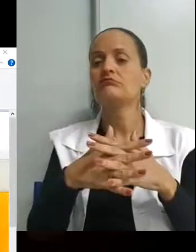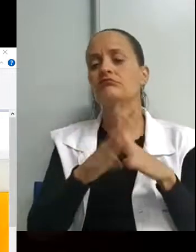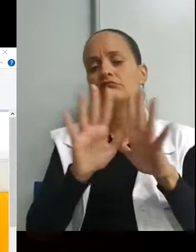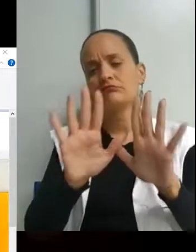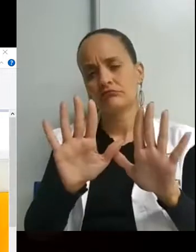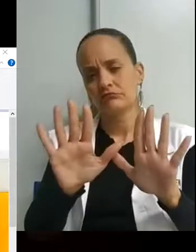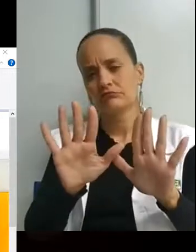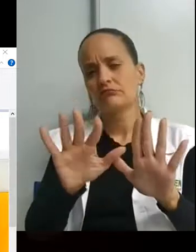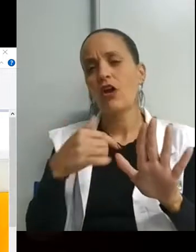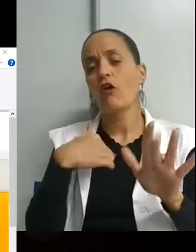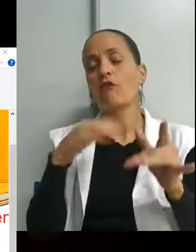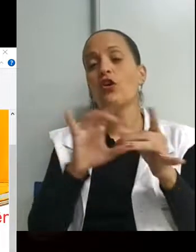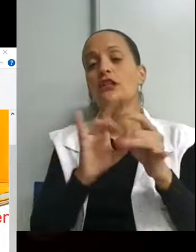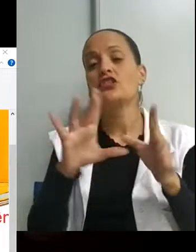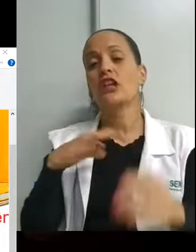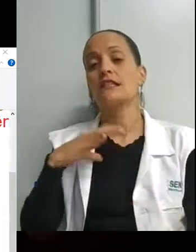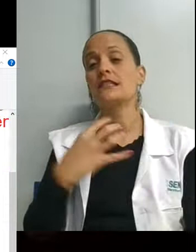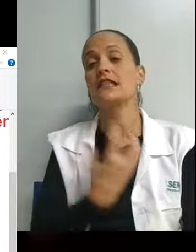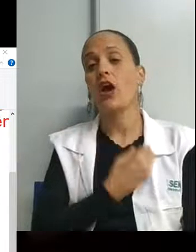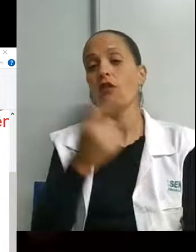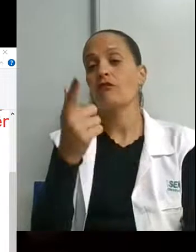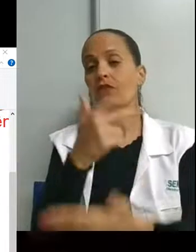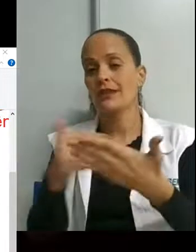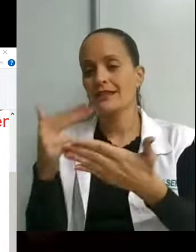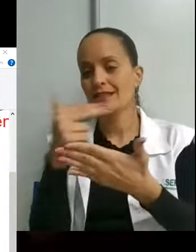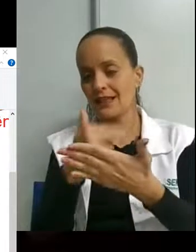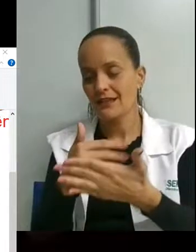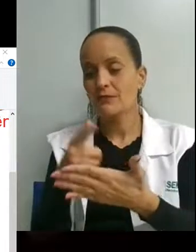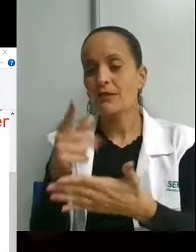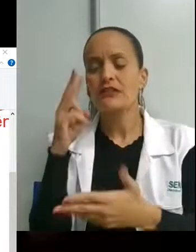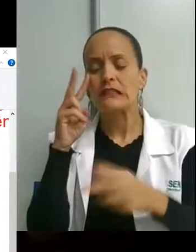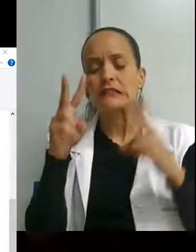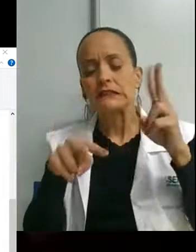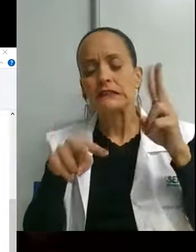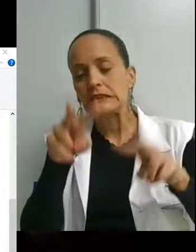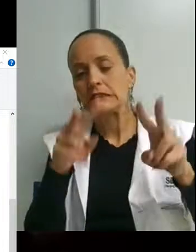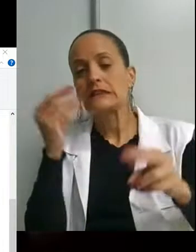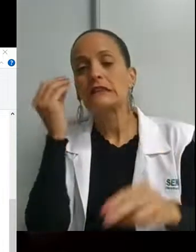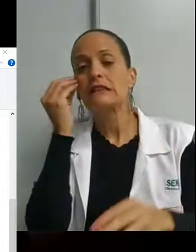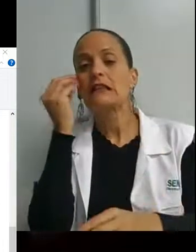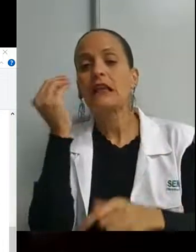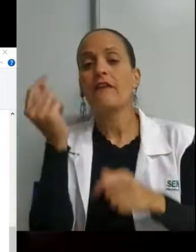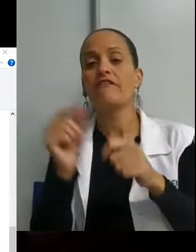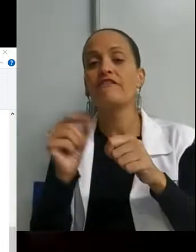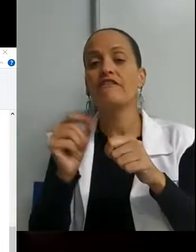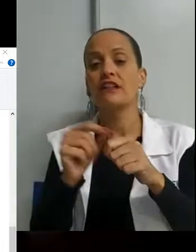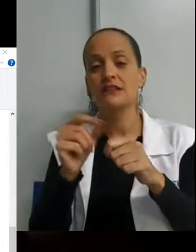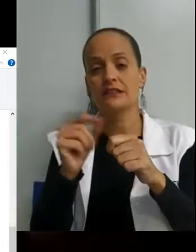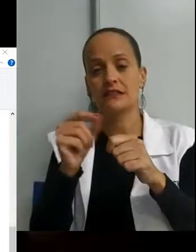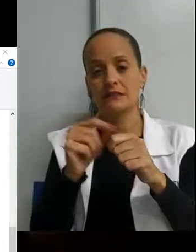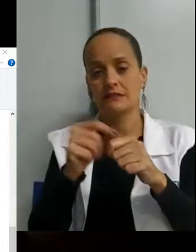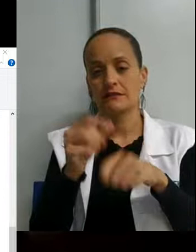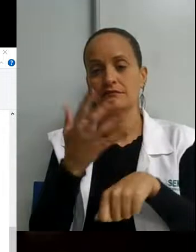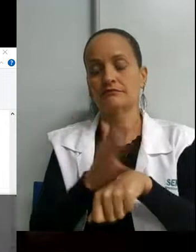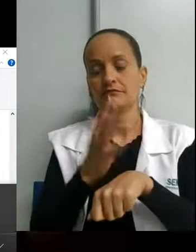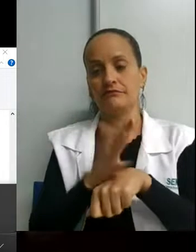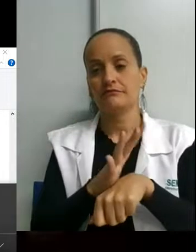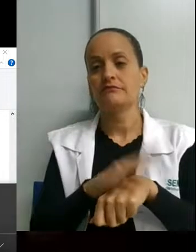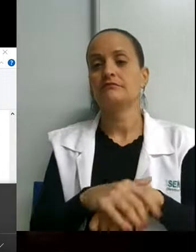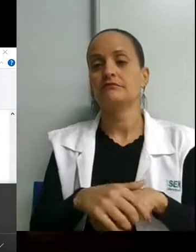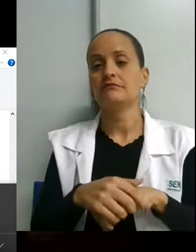esse desenho salvo aqui, né, para vocês darem uma analisada e tentar refazer esse exercício, né? Mas assim, como tá